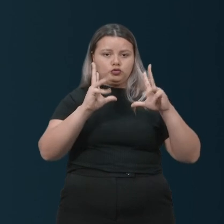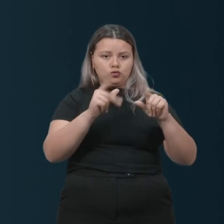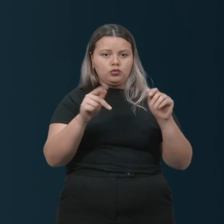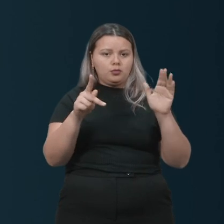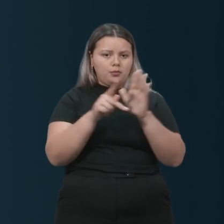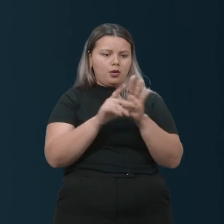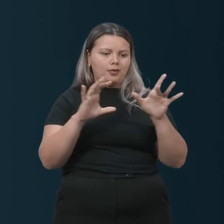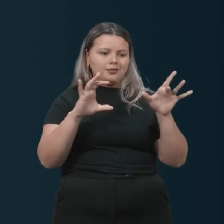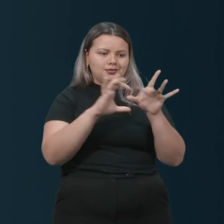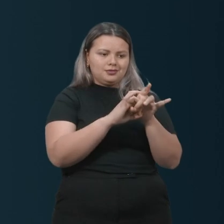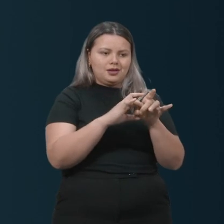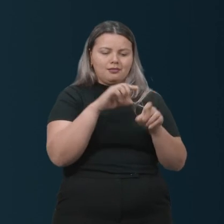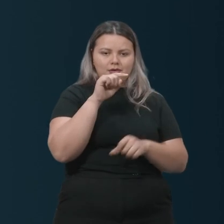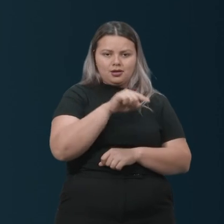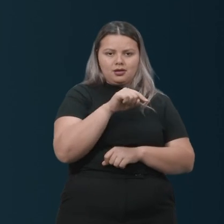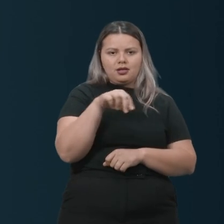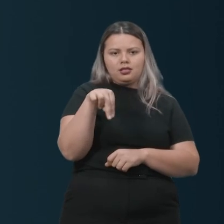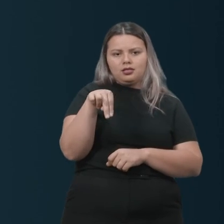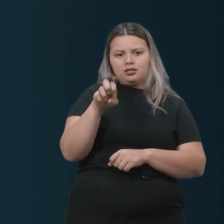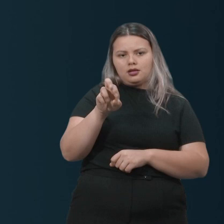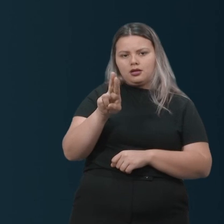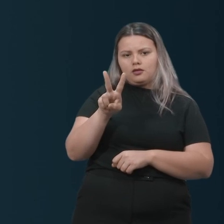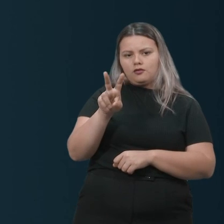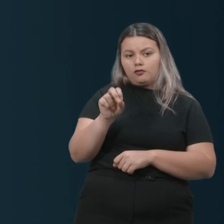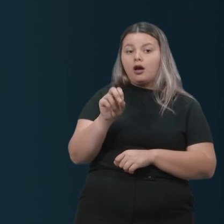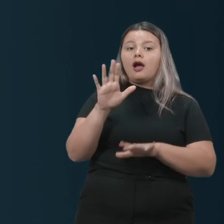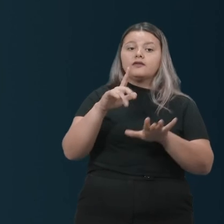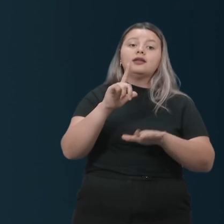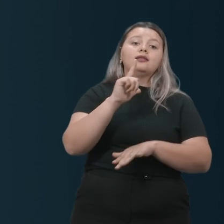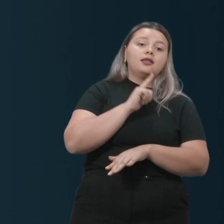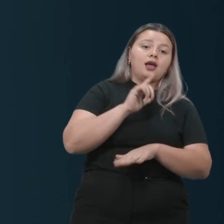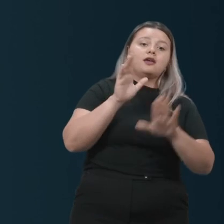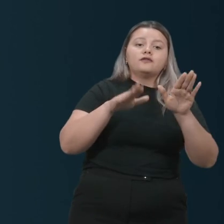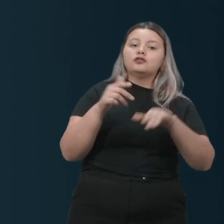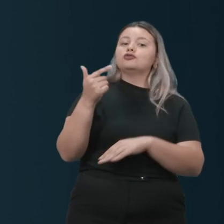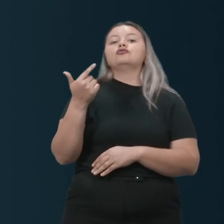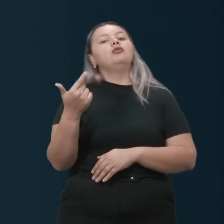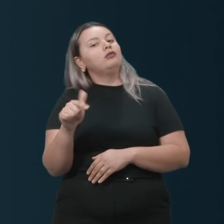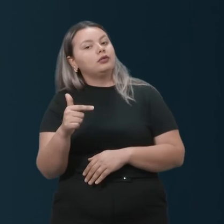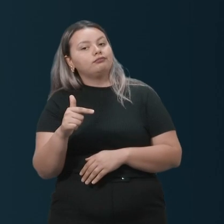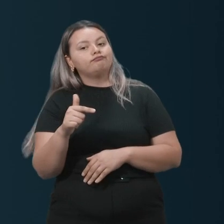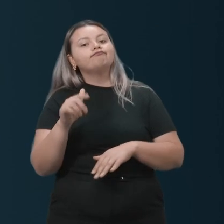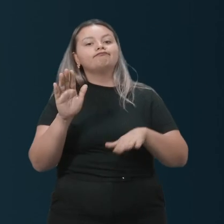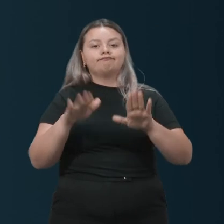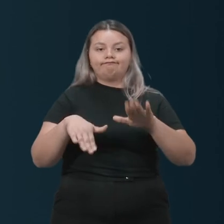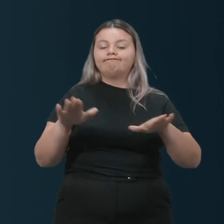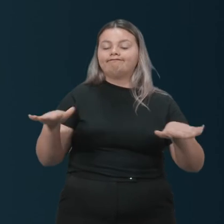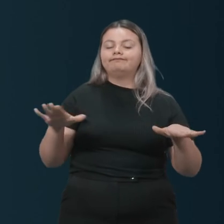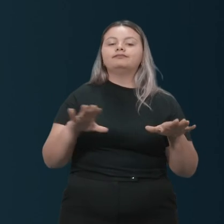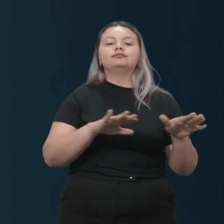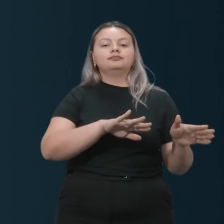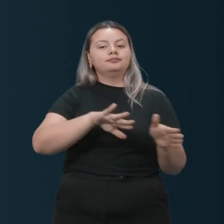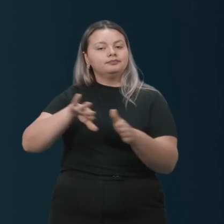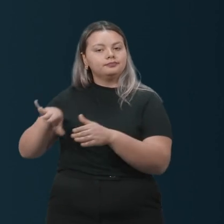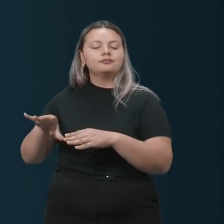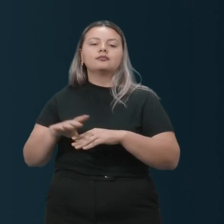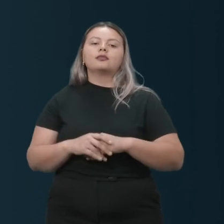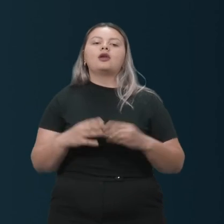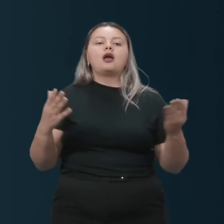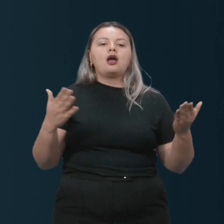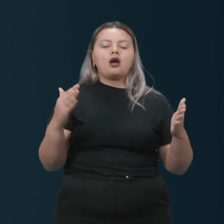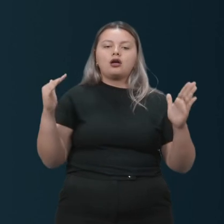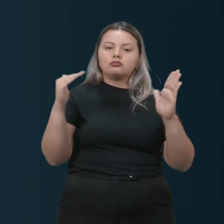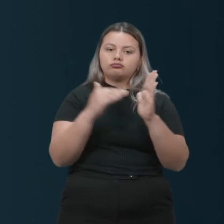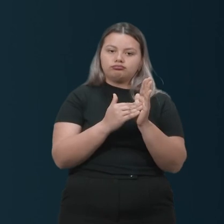gânglio, mas eles podem estar presentes de acordo com a função desempenhada por esses nervos. Por fim, o que